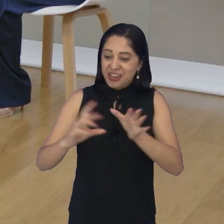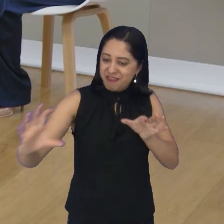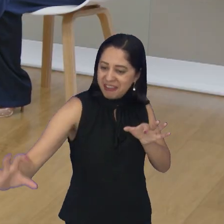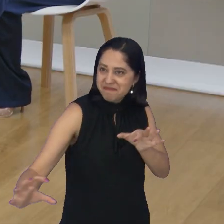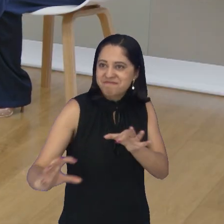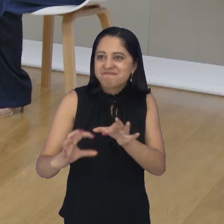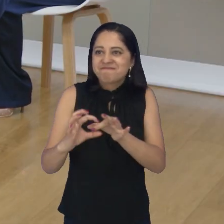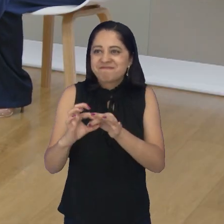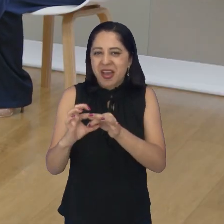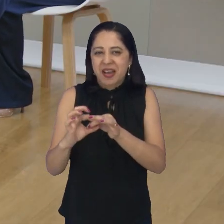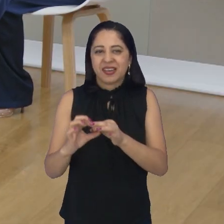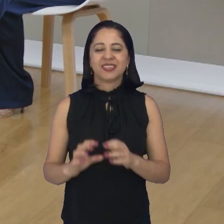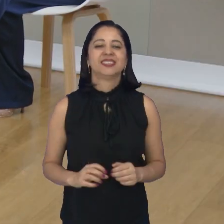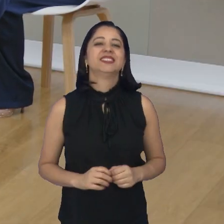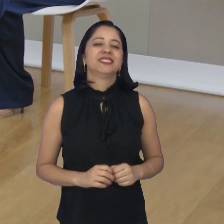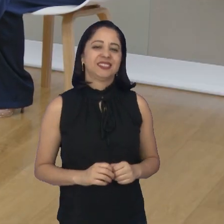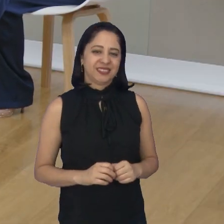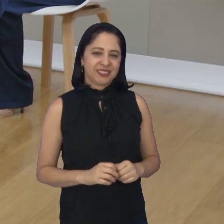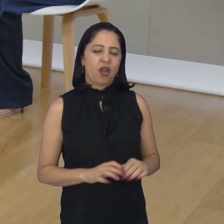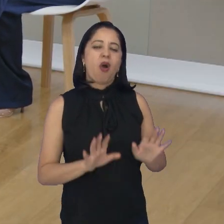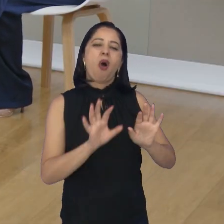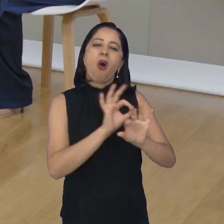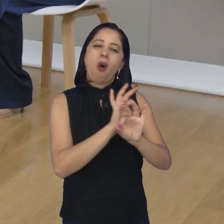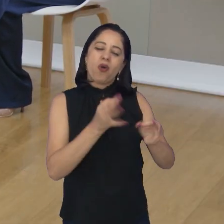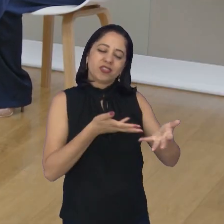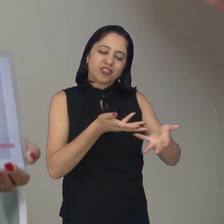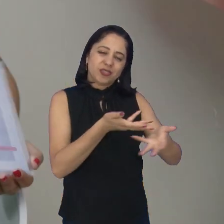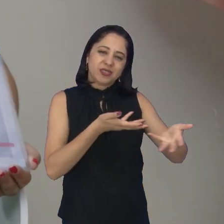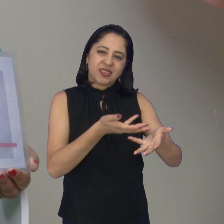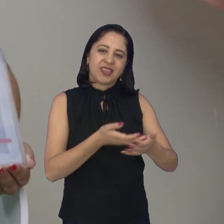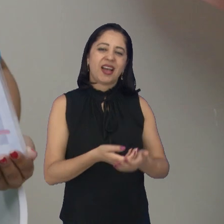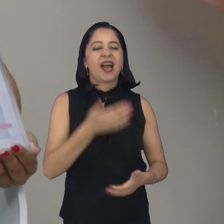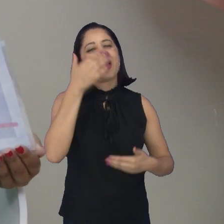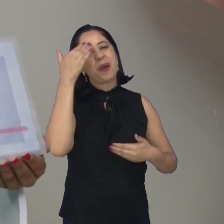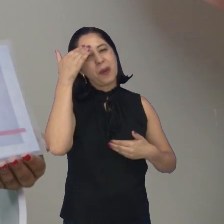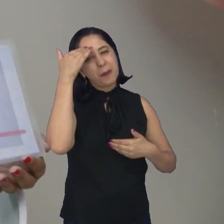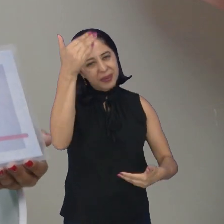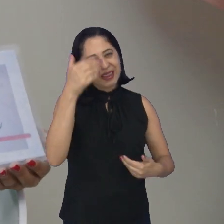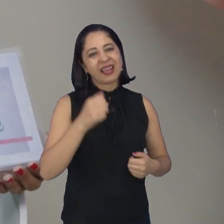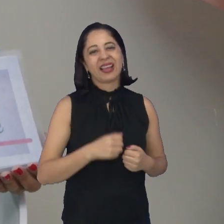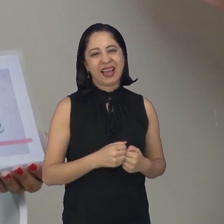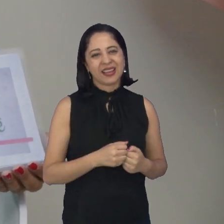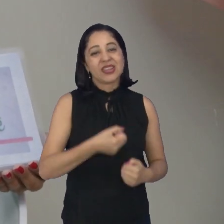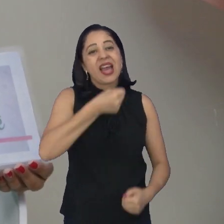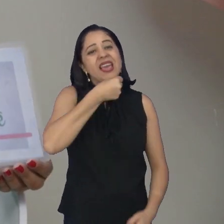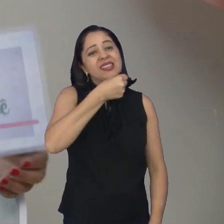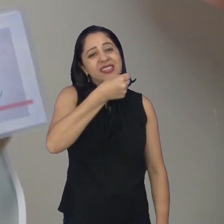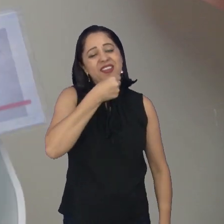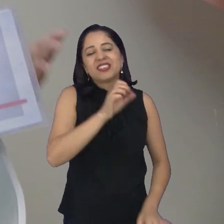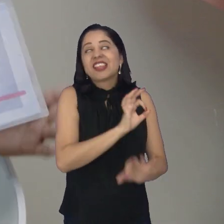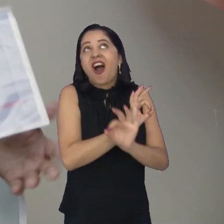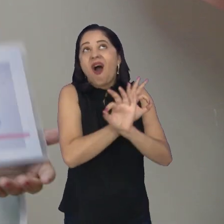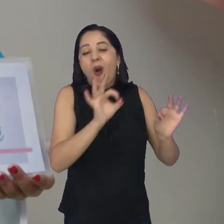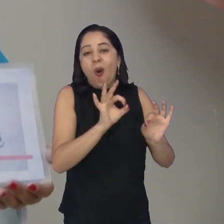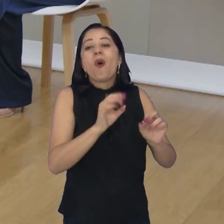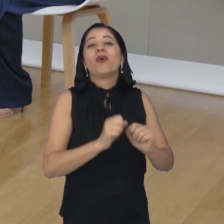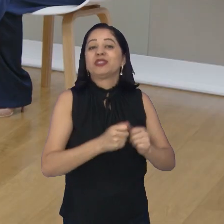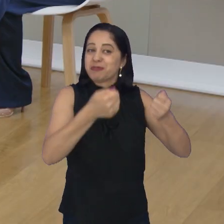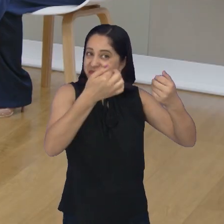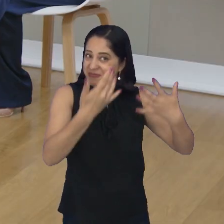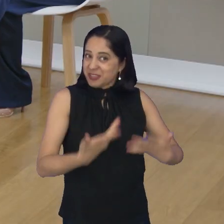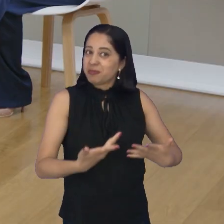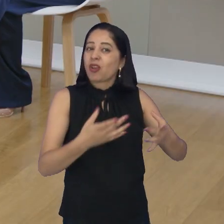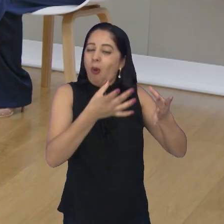que bacana, é isso aí, interagir mais, né? Sim. Poxa, professora, muito obrigada, sua participação foi ótima, tenho certeza que muito